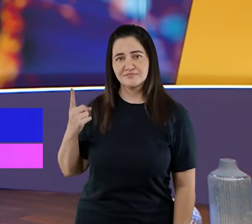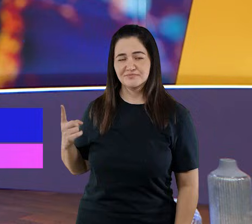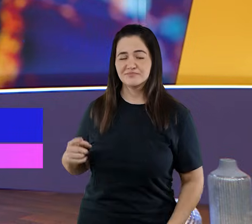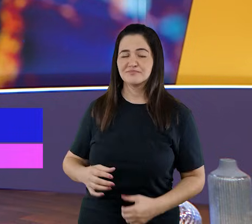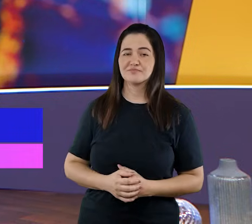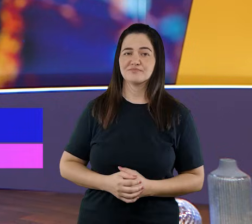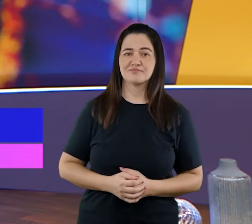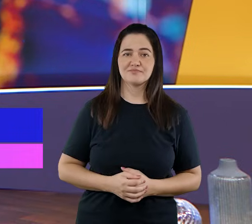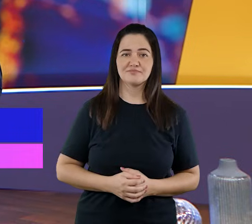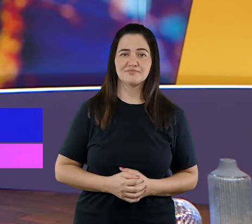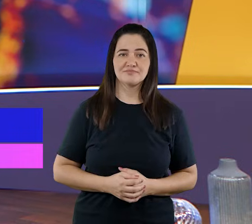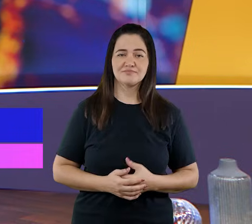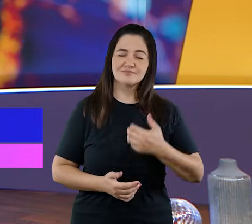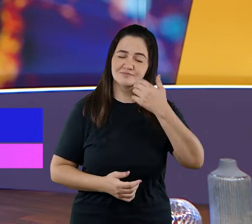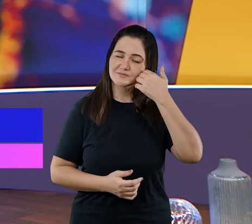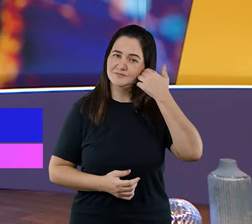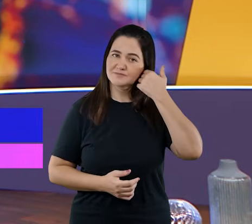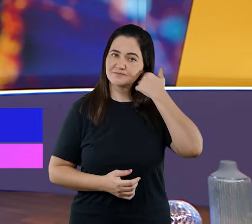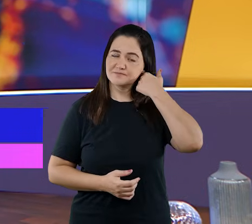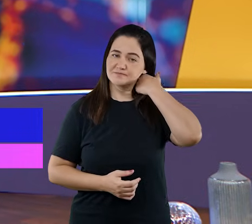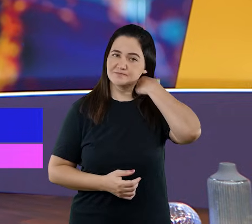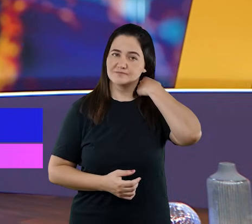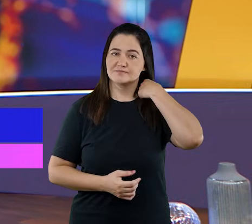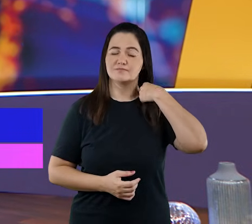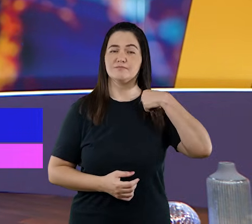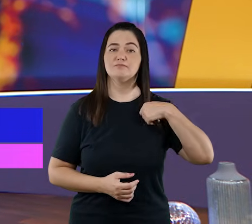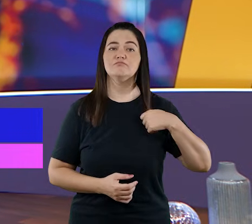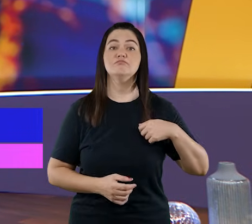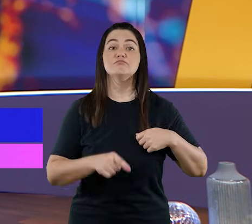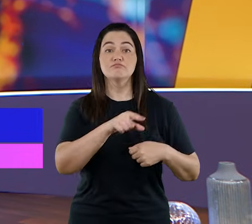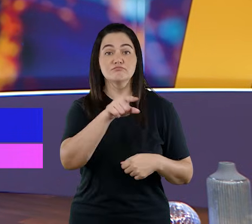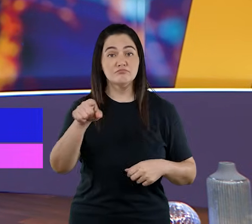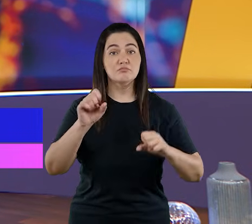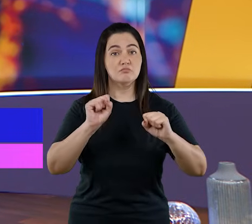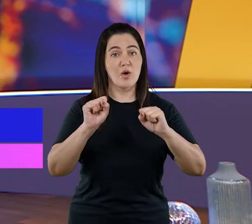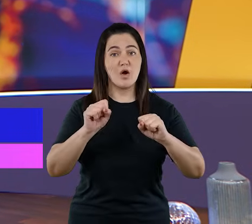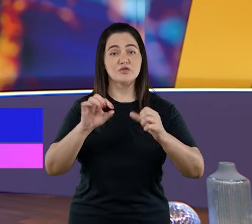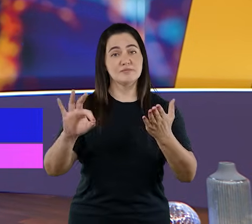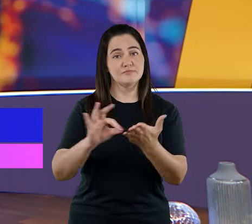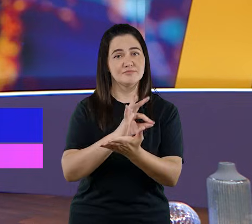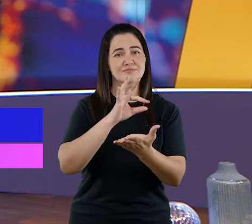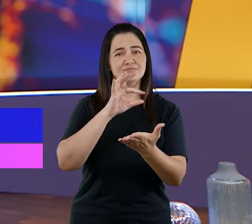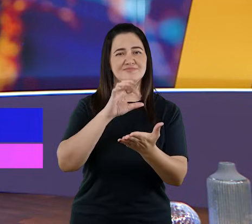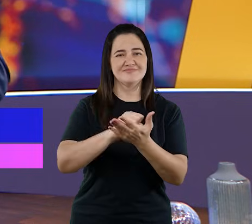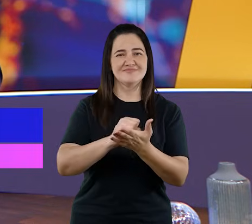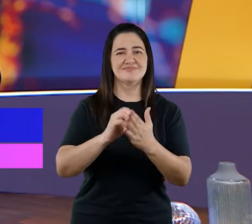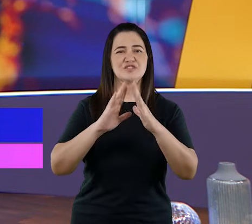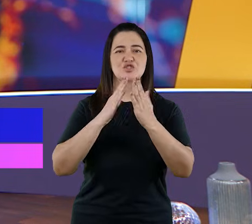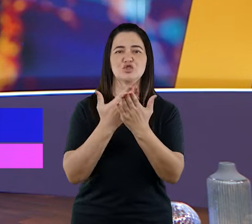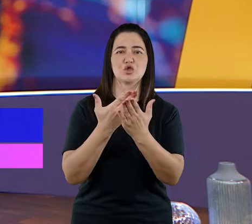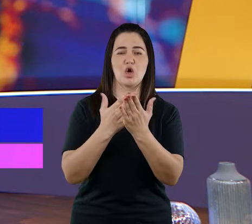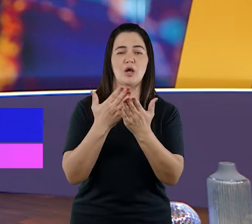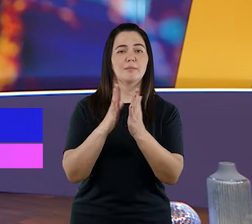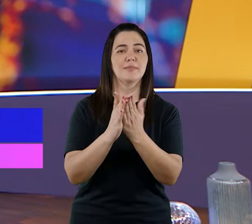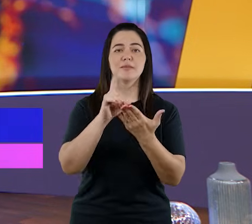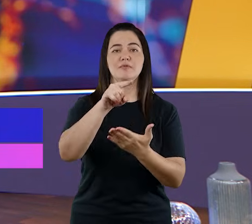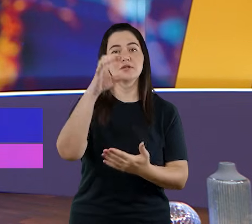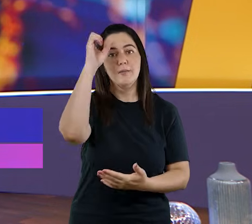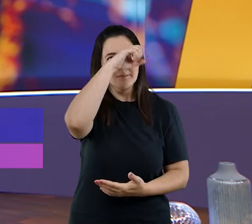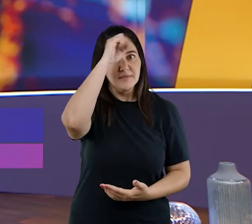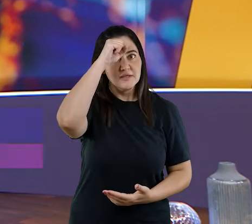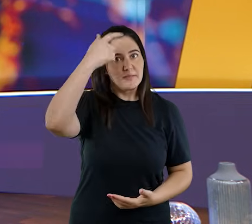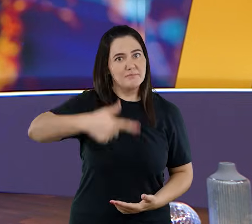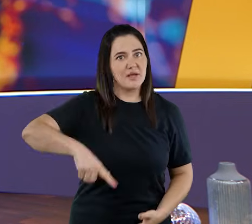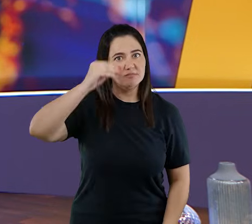27 31 21. 12 21 27 31 21. Entre na nossa Escola Bíblica para tirar todas as suas dúvidas e